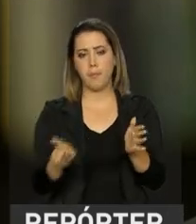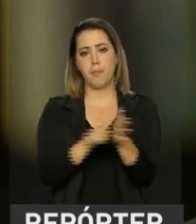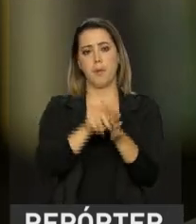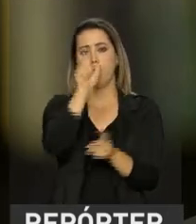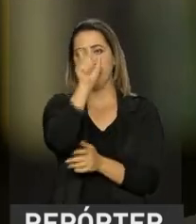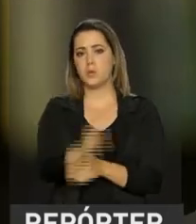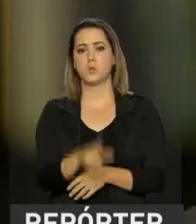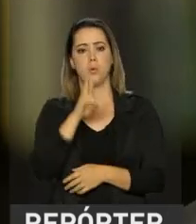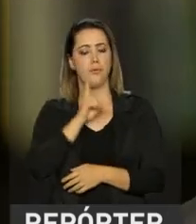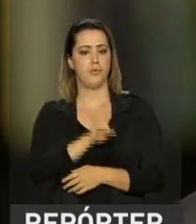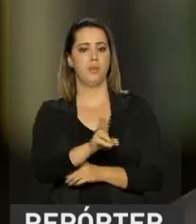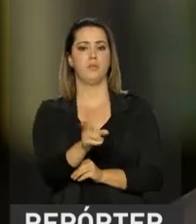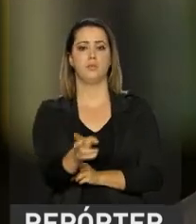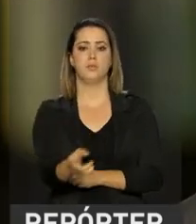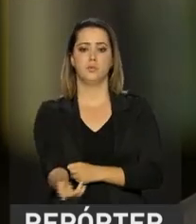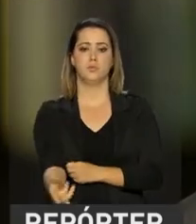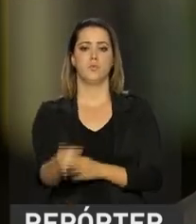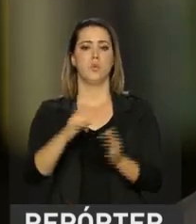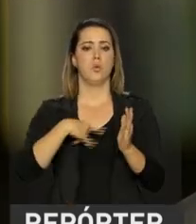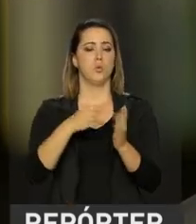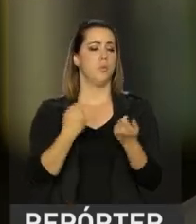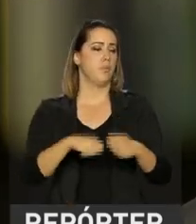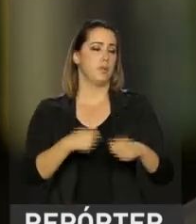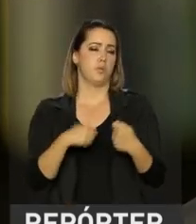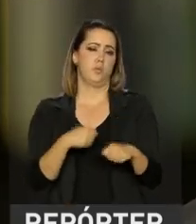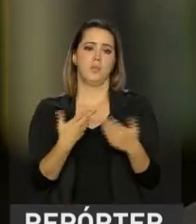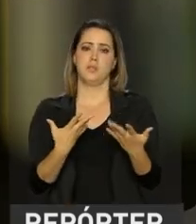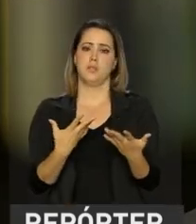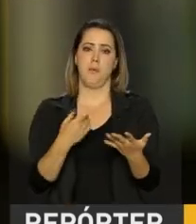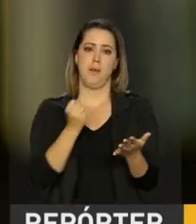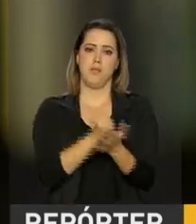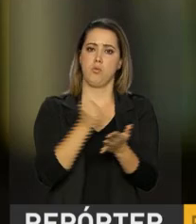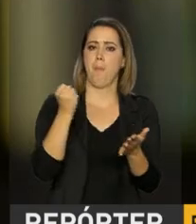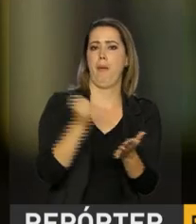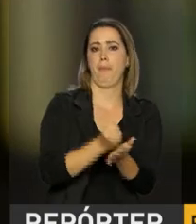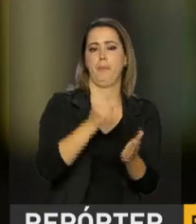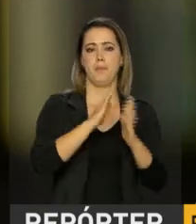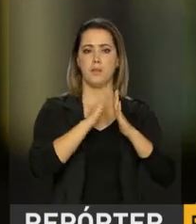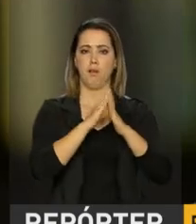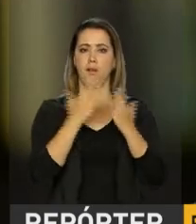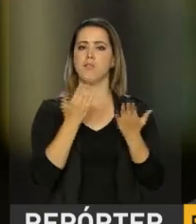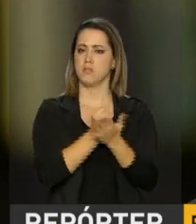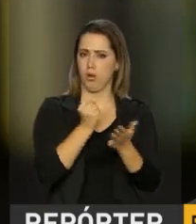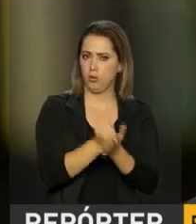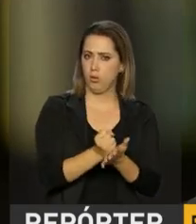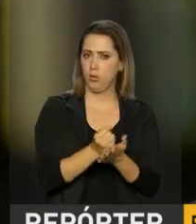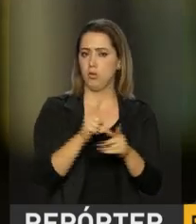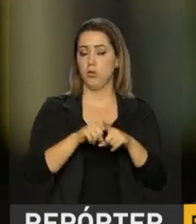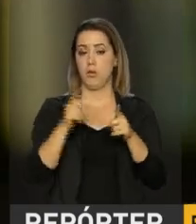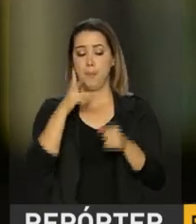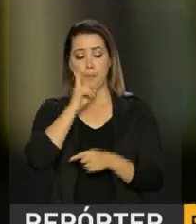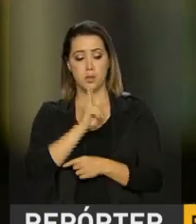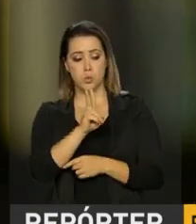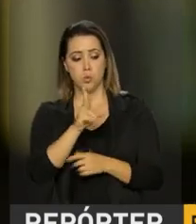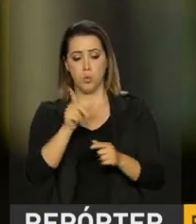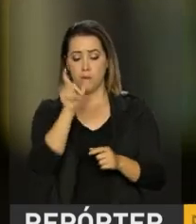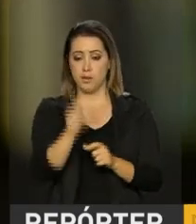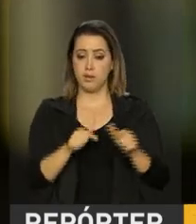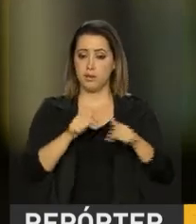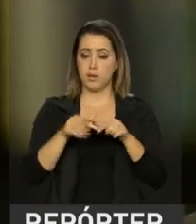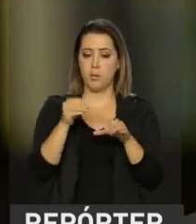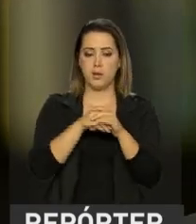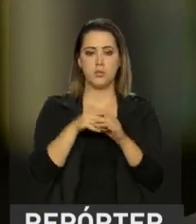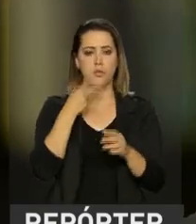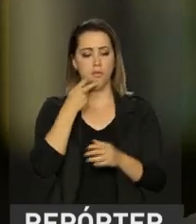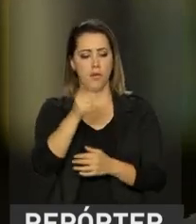um documento não preciso mais tempo dedicados à vista do original o próprio servidor diz que confere com o original